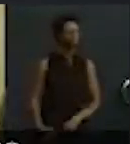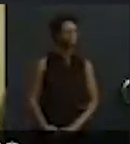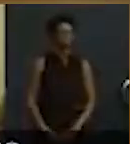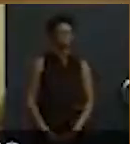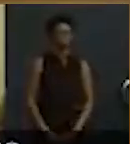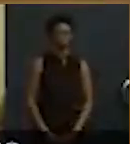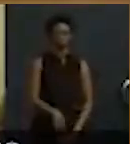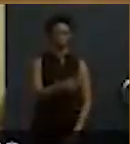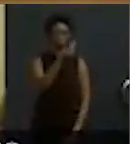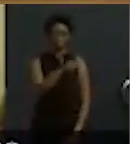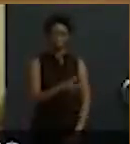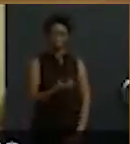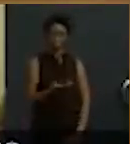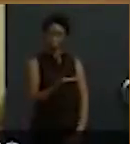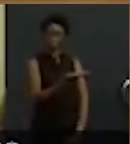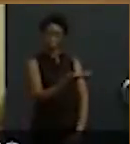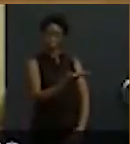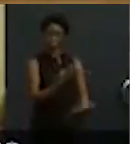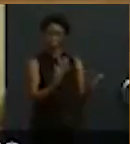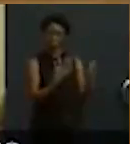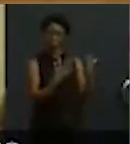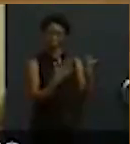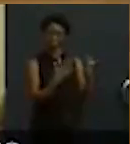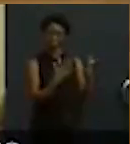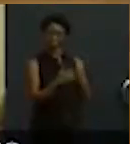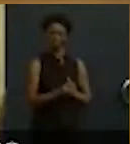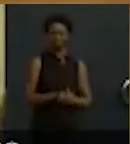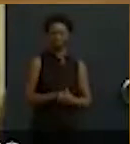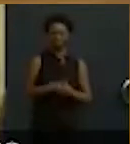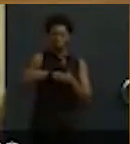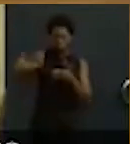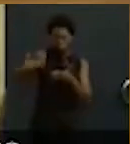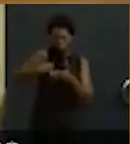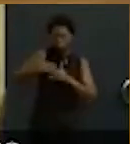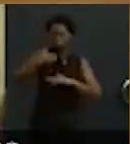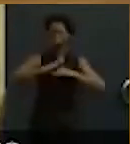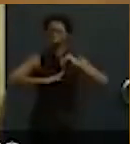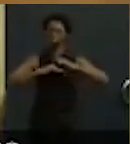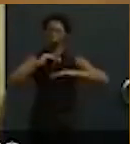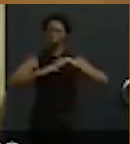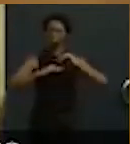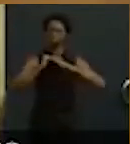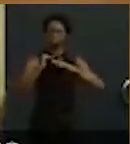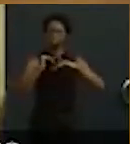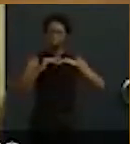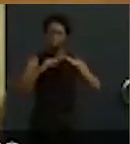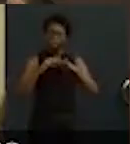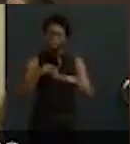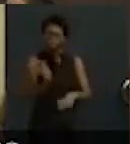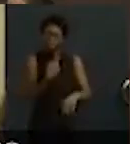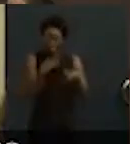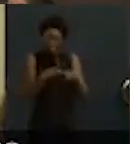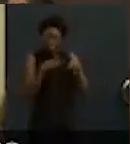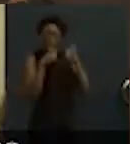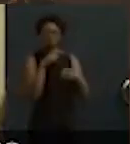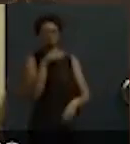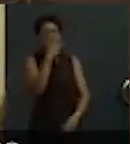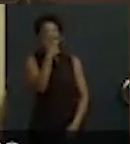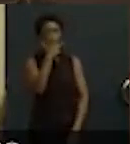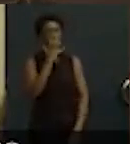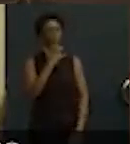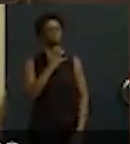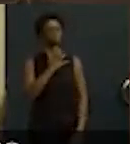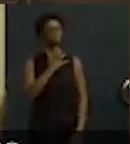Nosso próximo homenageado tem uma trajetória profissional notabilizada pela distinta seriedade e